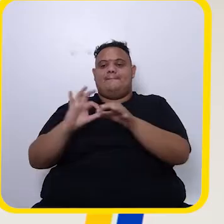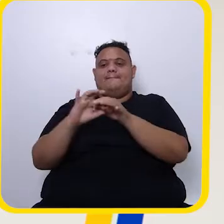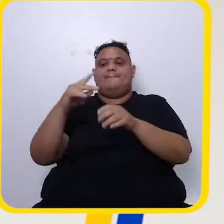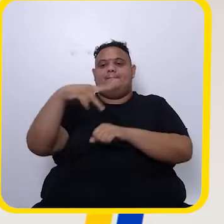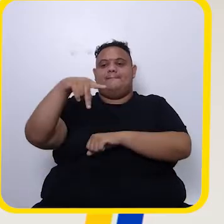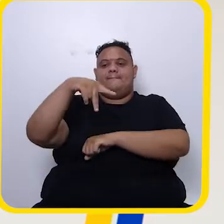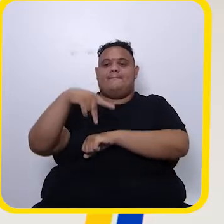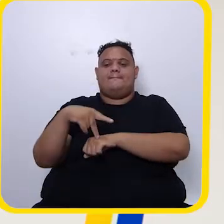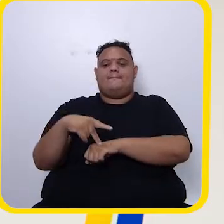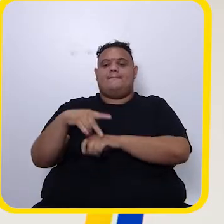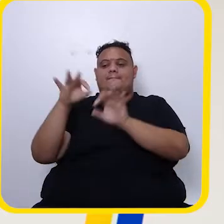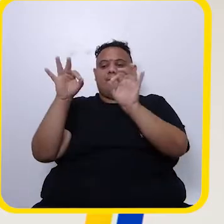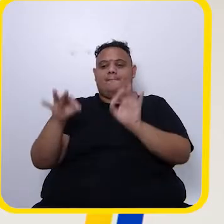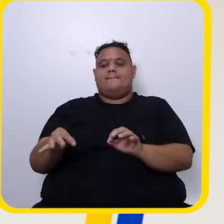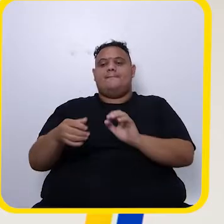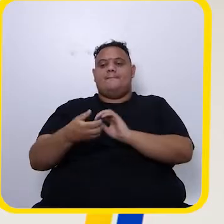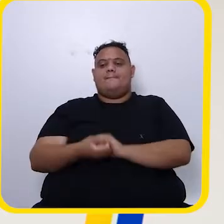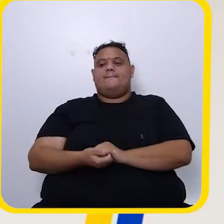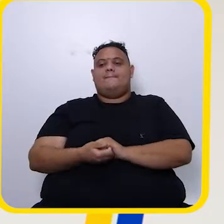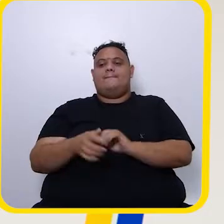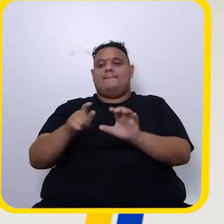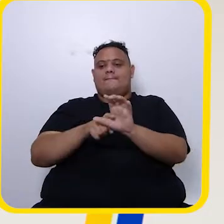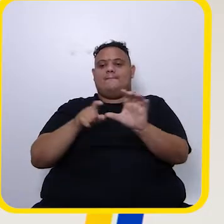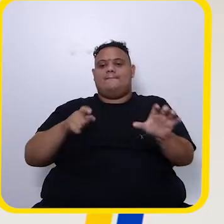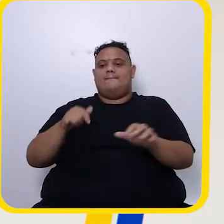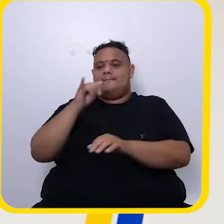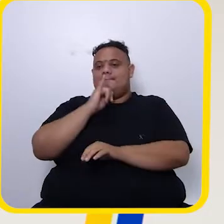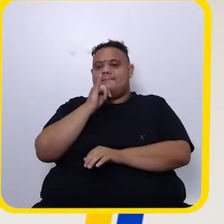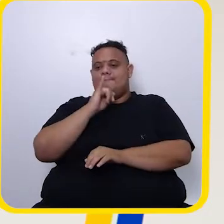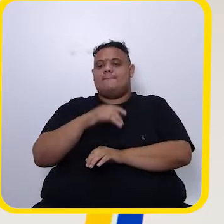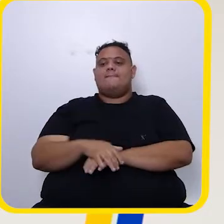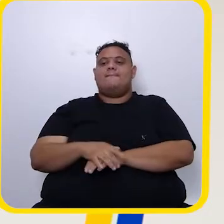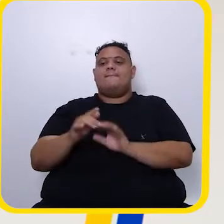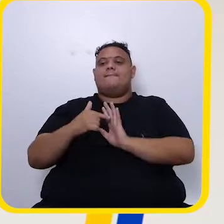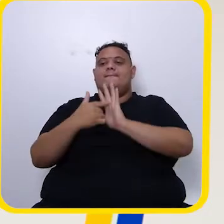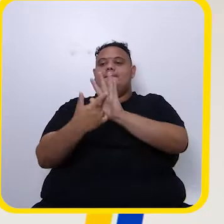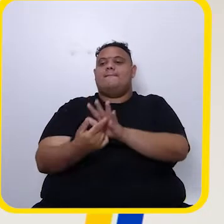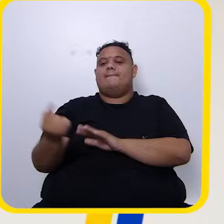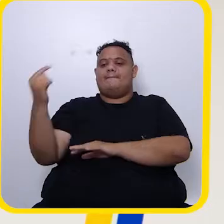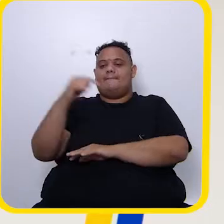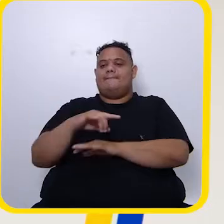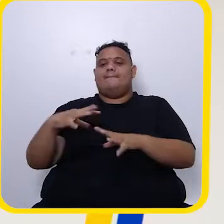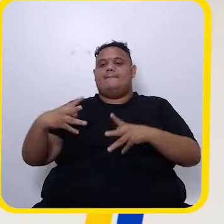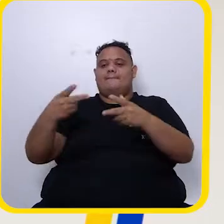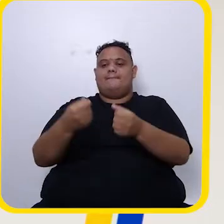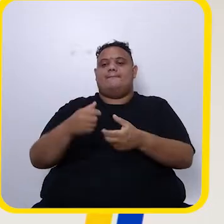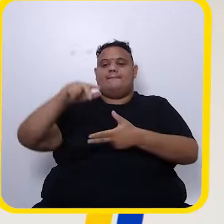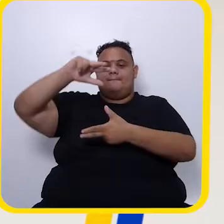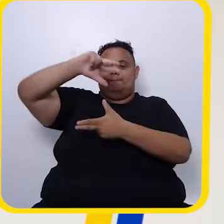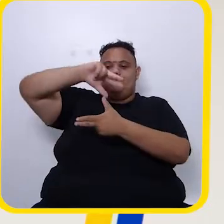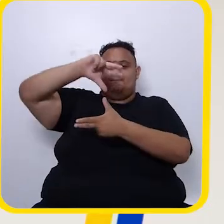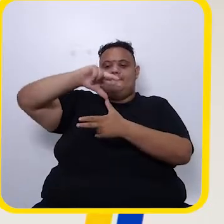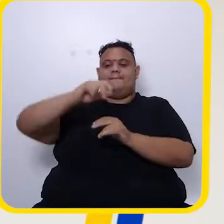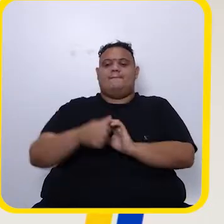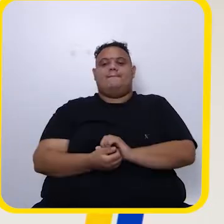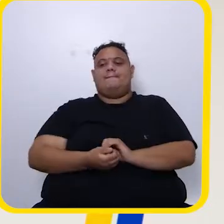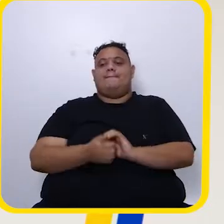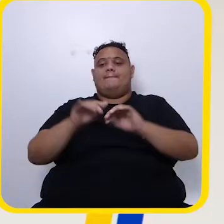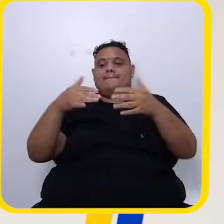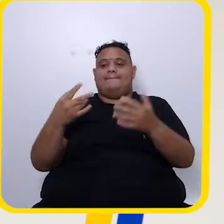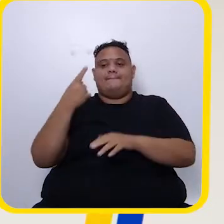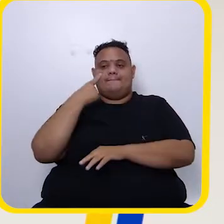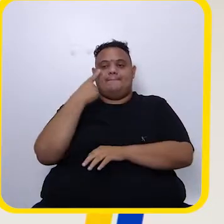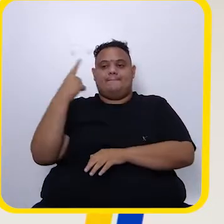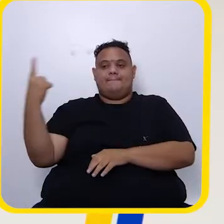dois conjuntos de países e territórios, né, dependentes, ou seja, a gente vai mostrar aqui toda a América Central.